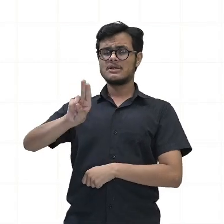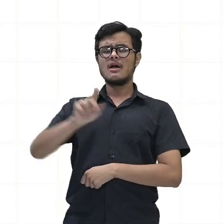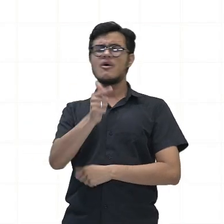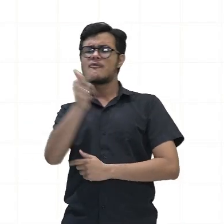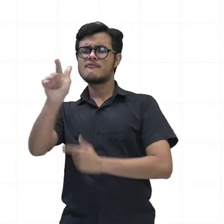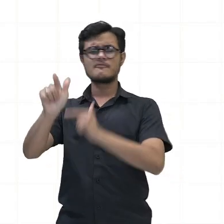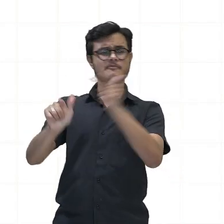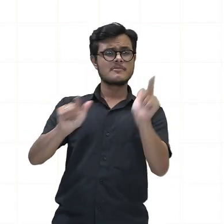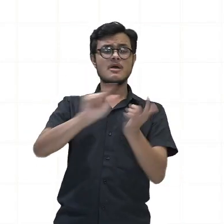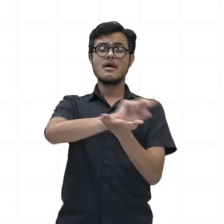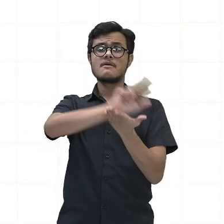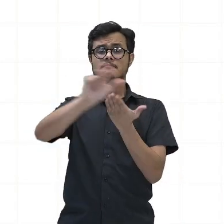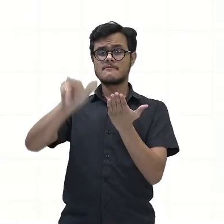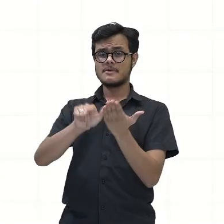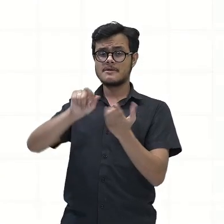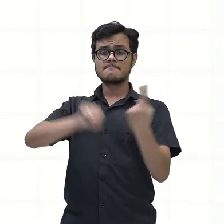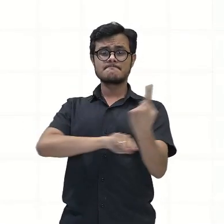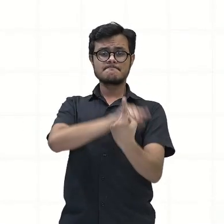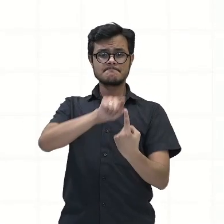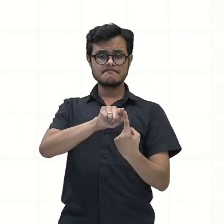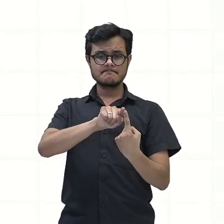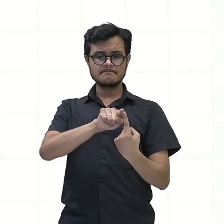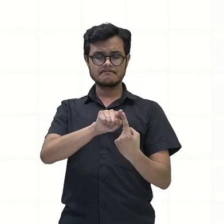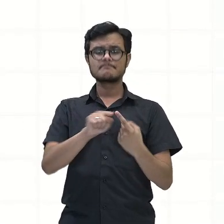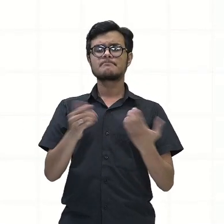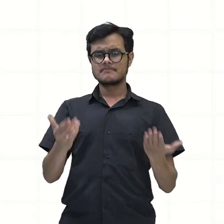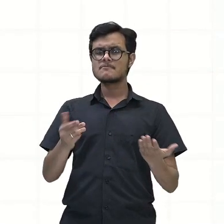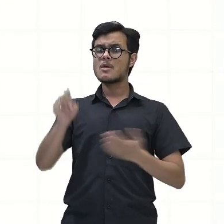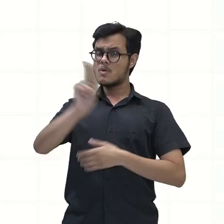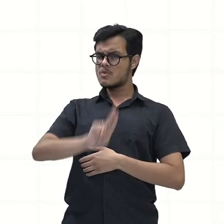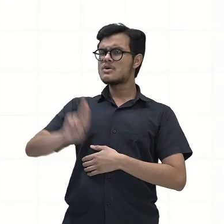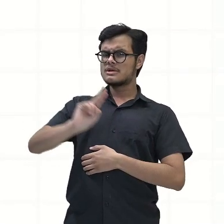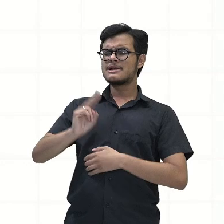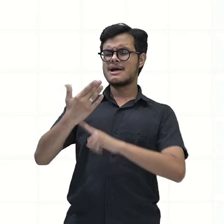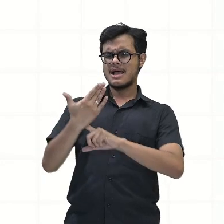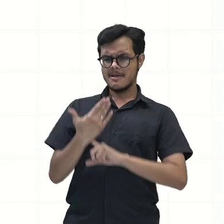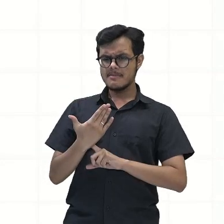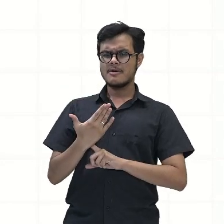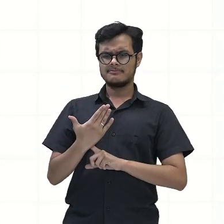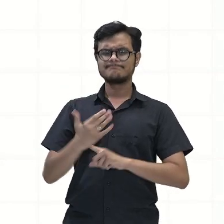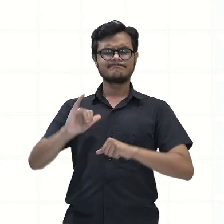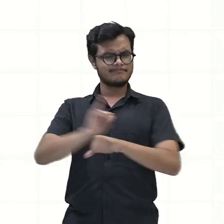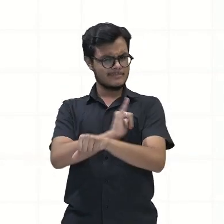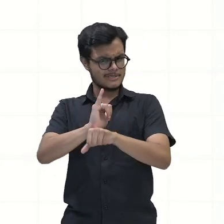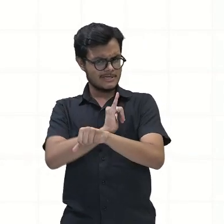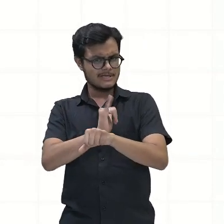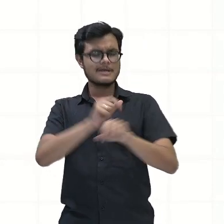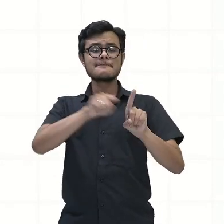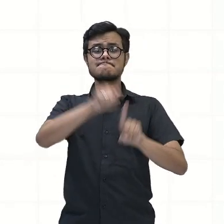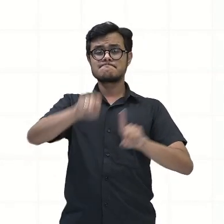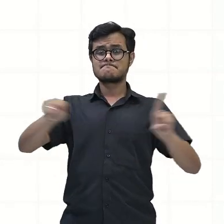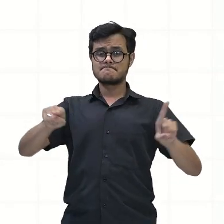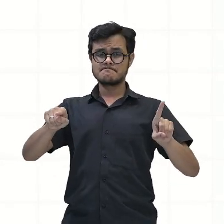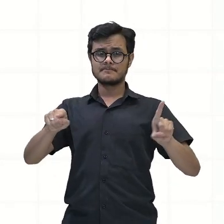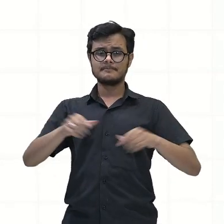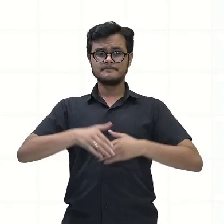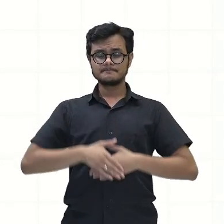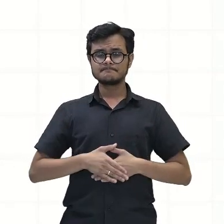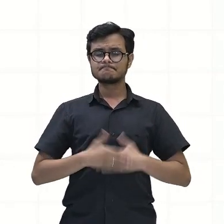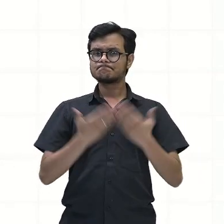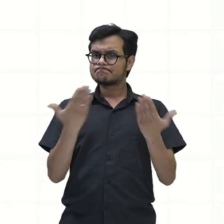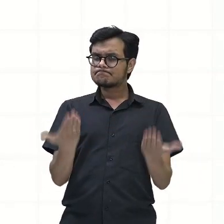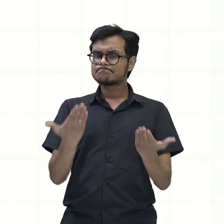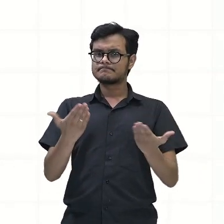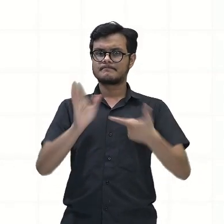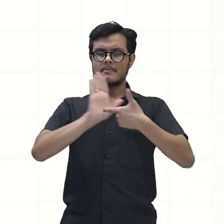Então são ferramentas empregadas, tá bom? Então vão ser utilizadas, né, para expressar um fenômeno